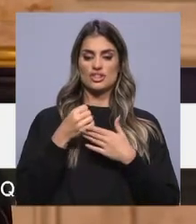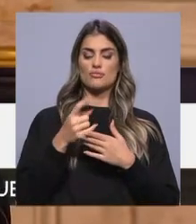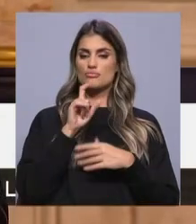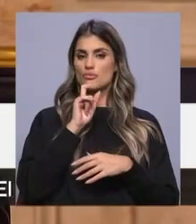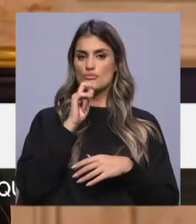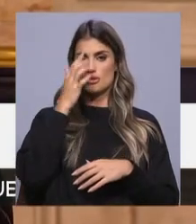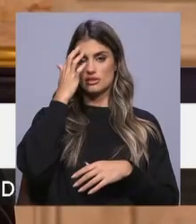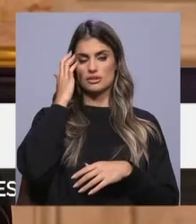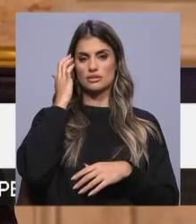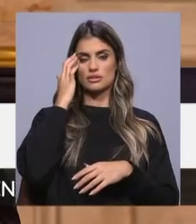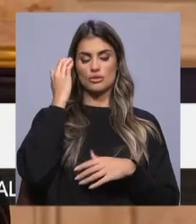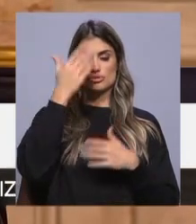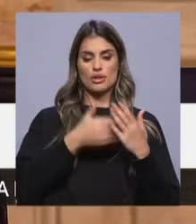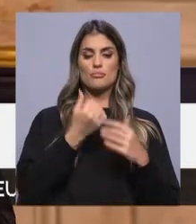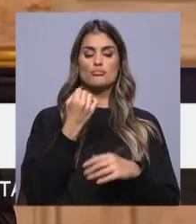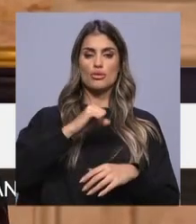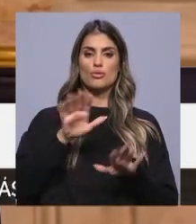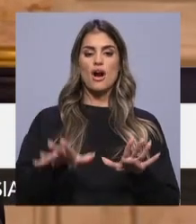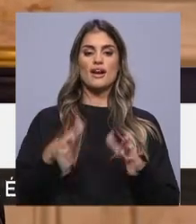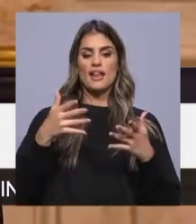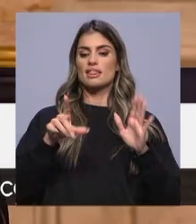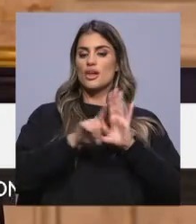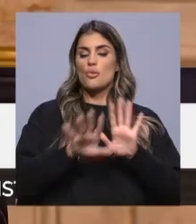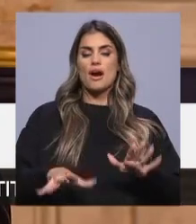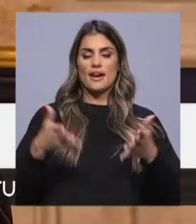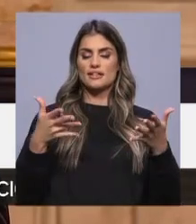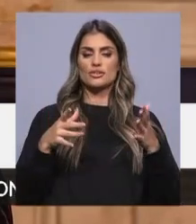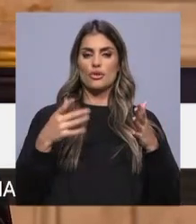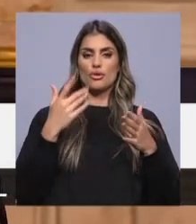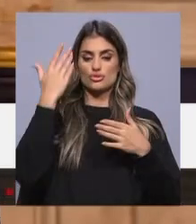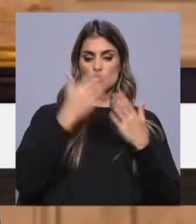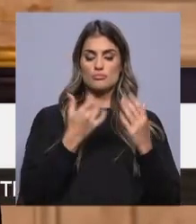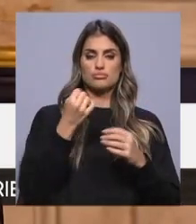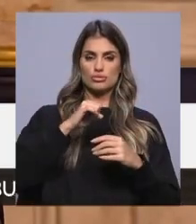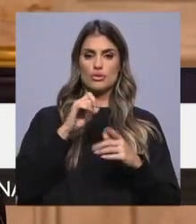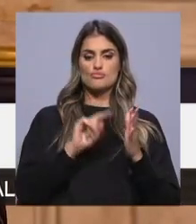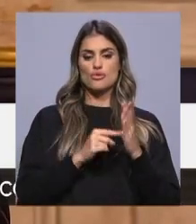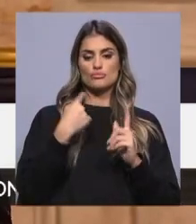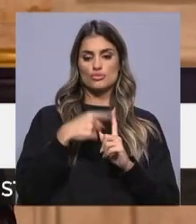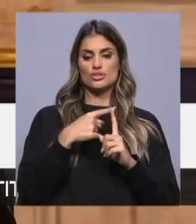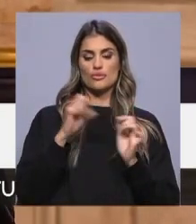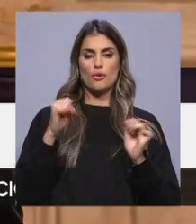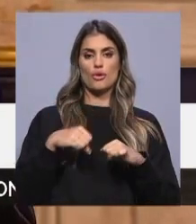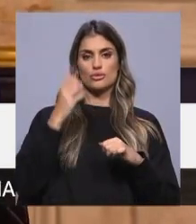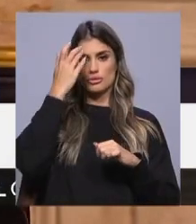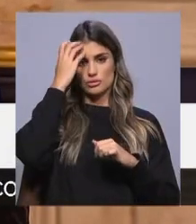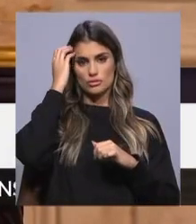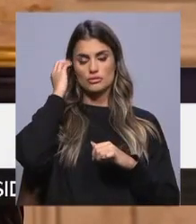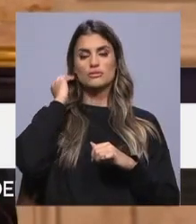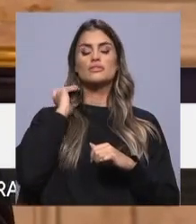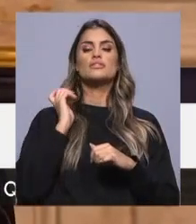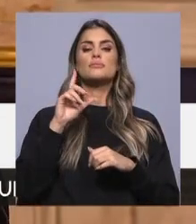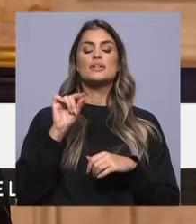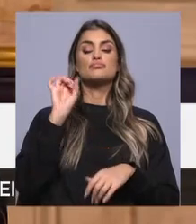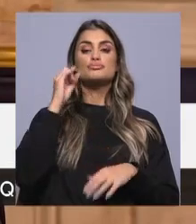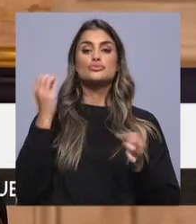ser inconstitucional, qualquer tipo de lei possa ser inconstitucional, é um ponto positivo deste acórdão. Aquilo que, e sem